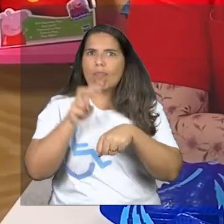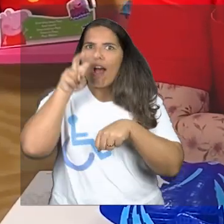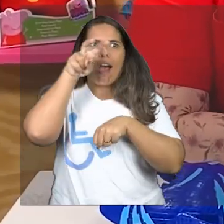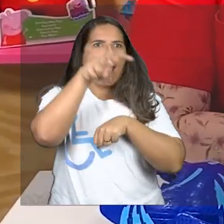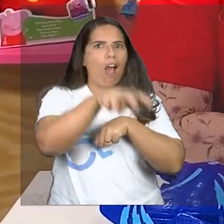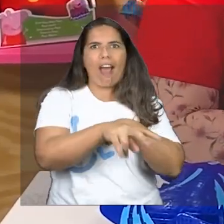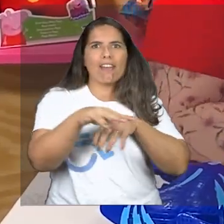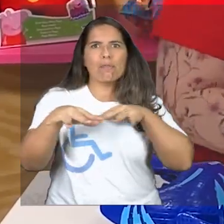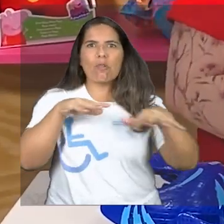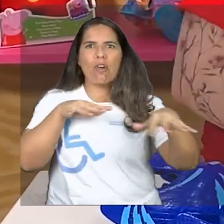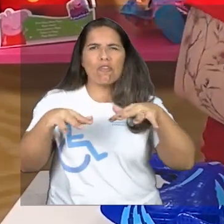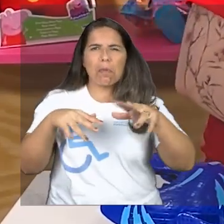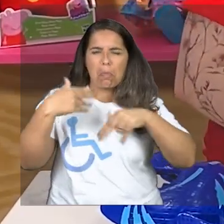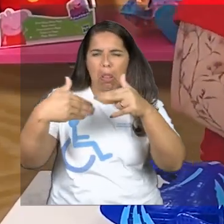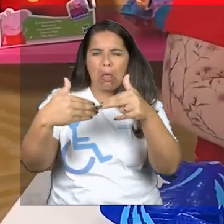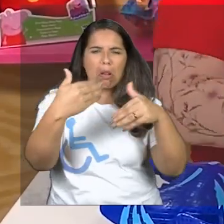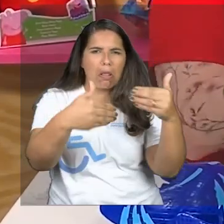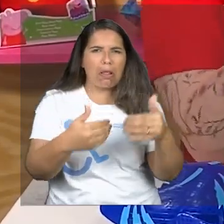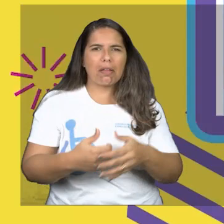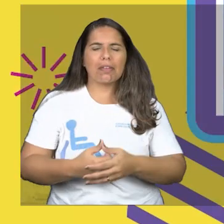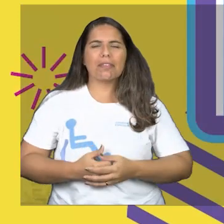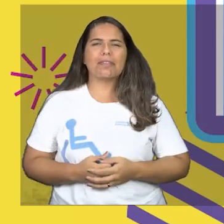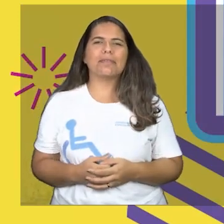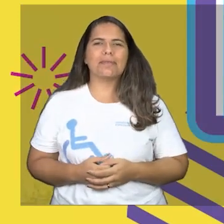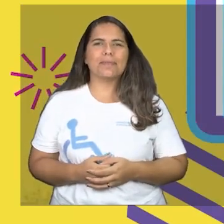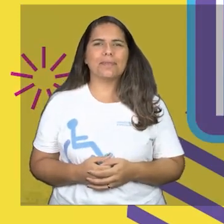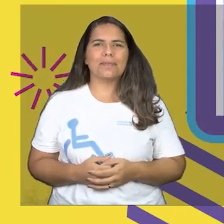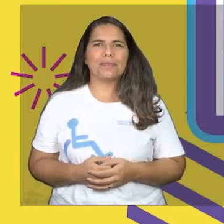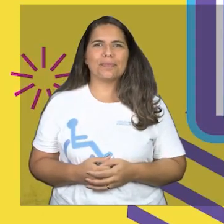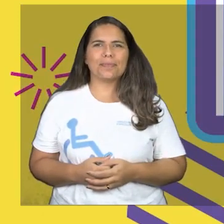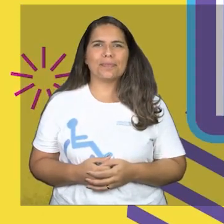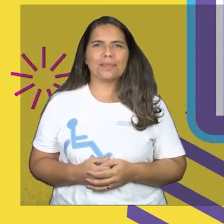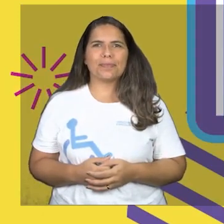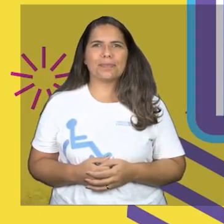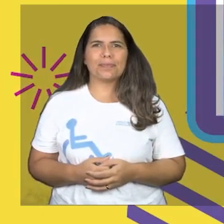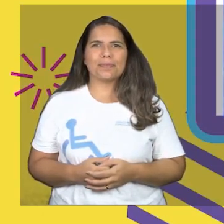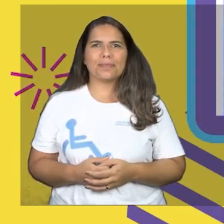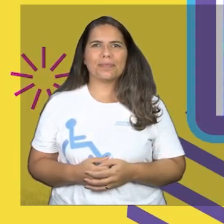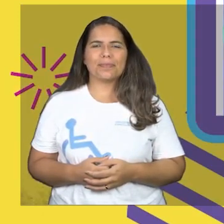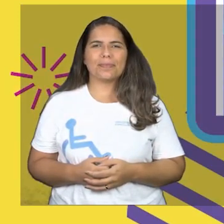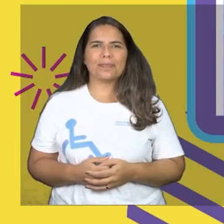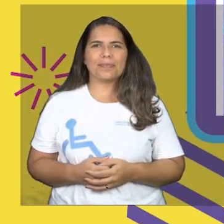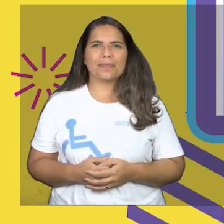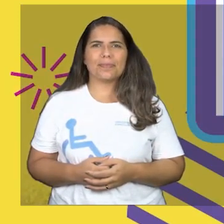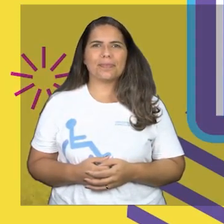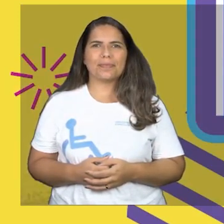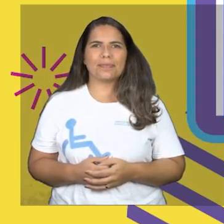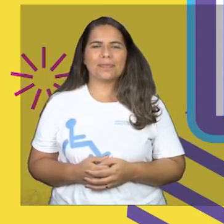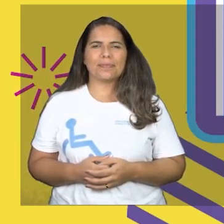saltos incríveis e movimentos acrobáticos. É! Connor se torna...